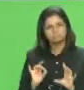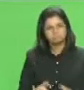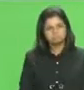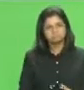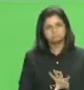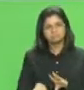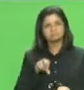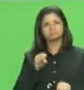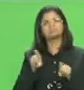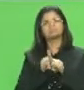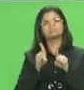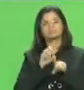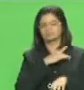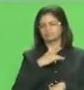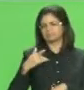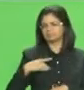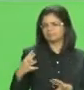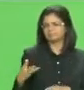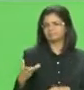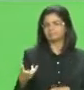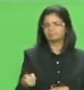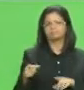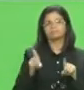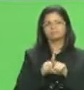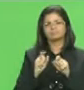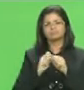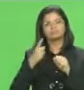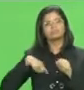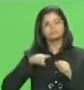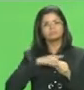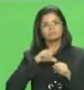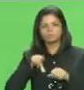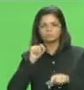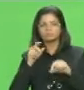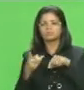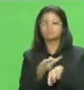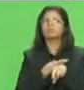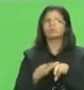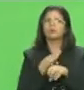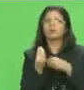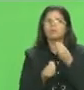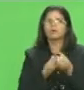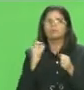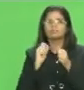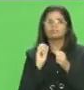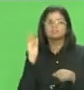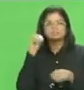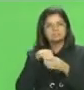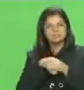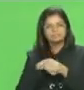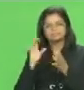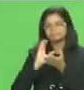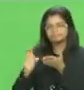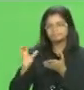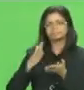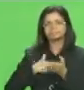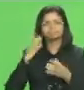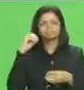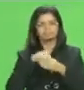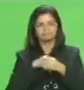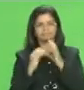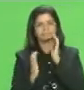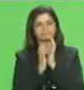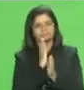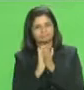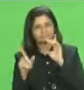uma saúde de qualidade. E nós vamos fazer isso buscando alternativas, buscando dentro do orçamento da minha cidade, mas